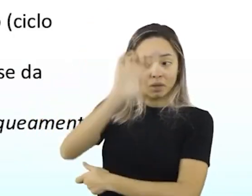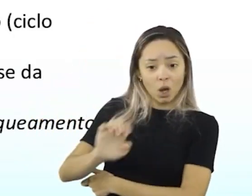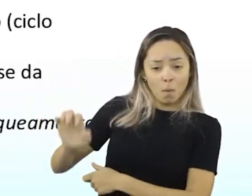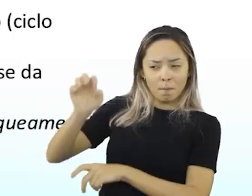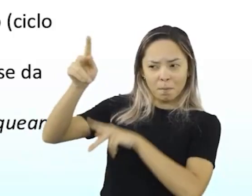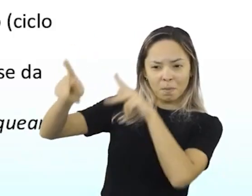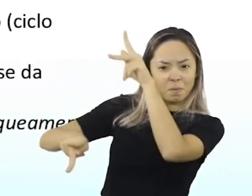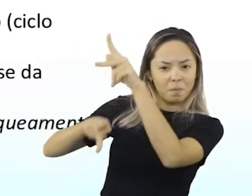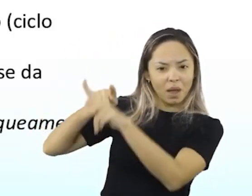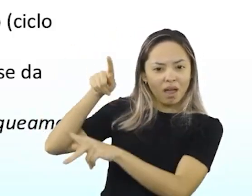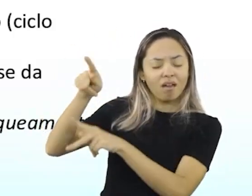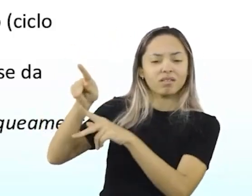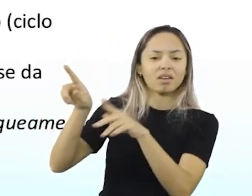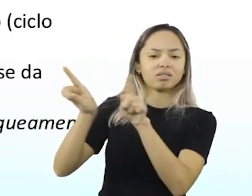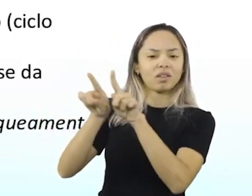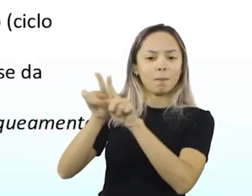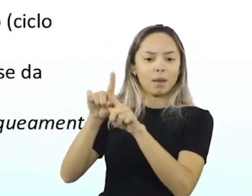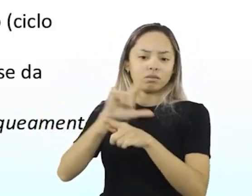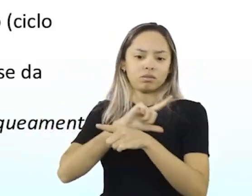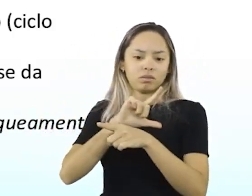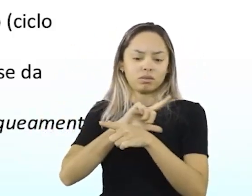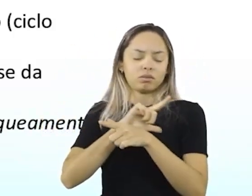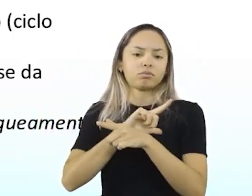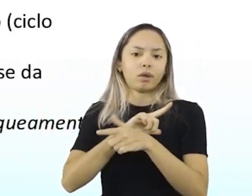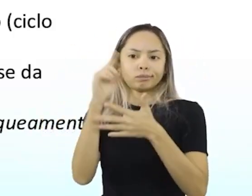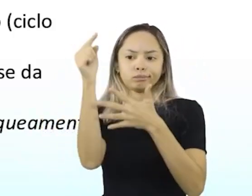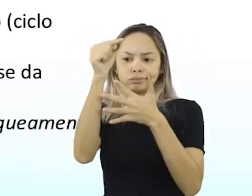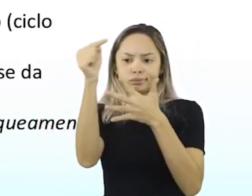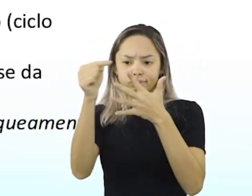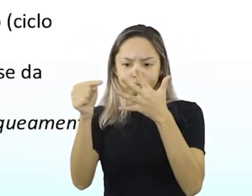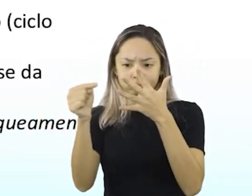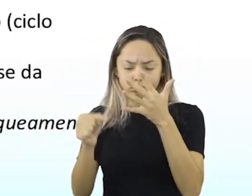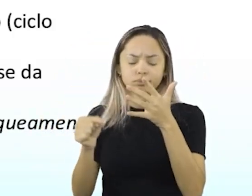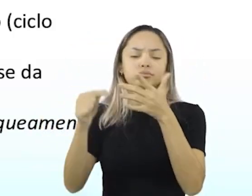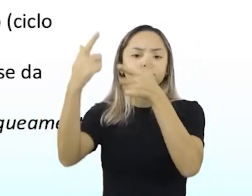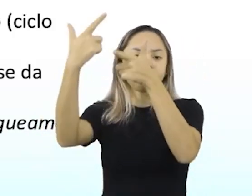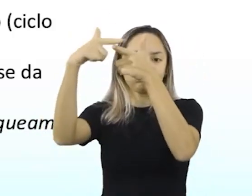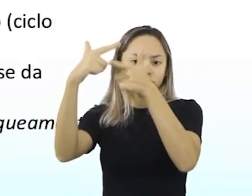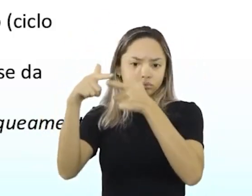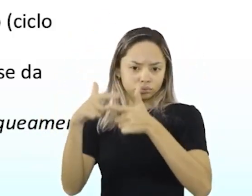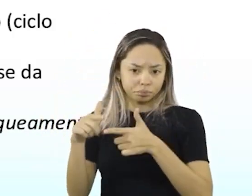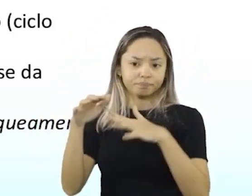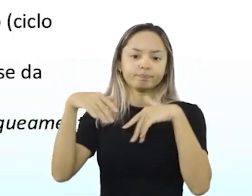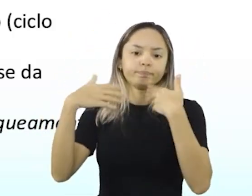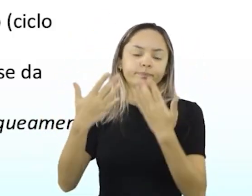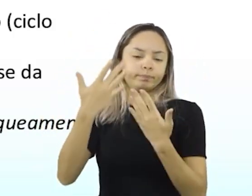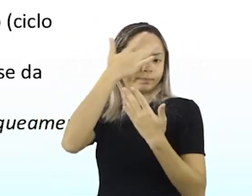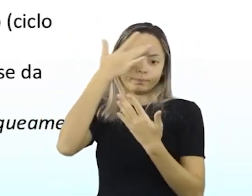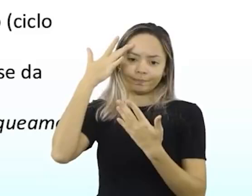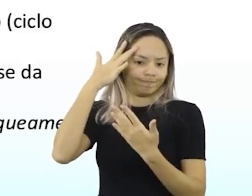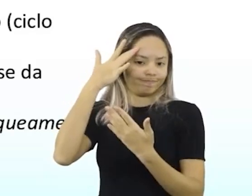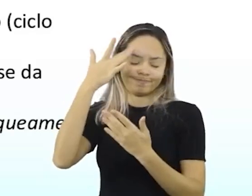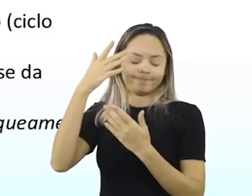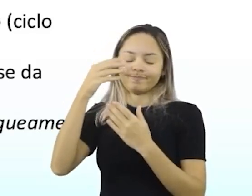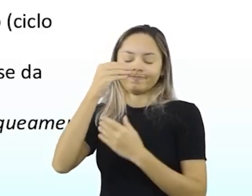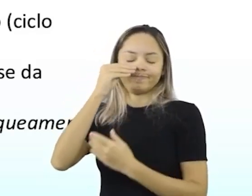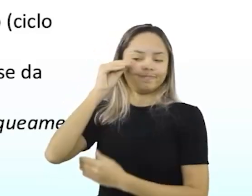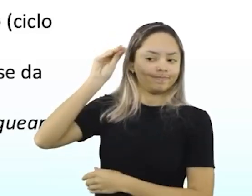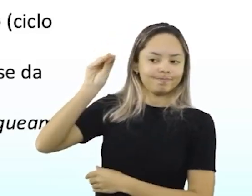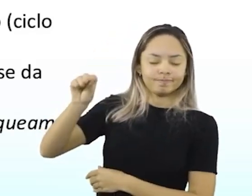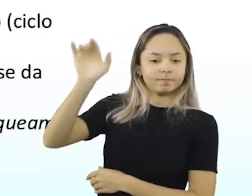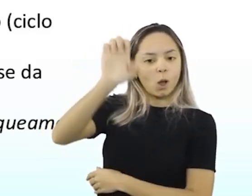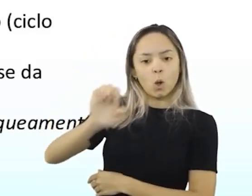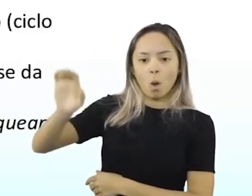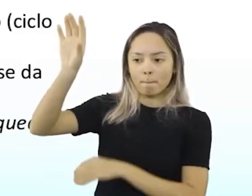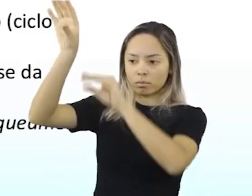já estava ali vivenciando a explosão demográfica, e aí seria um fator para deixar a Europa e vir para